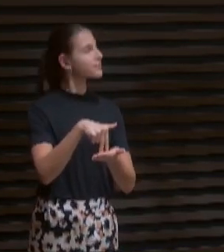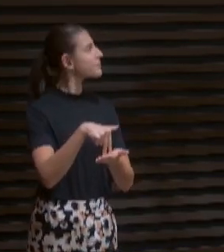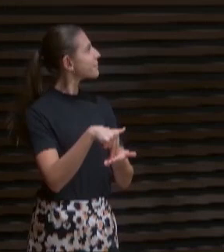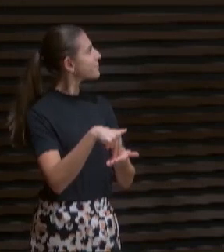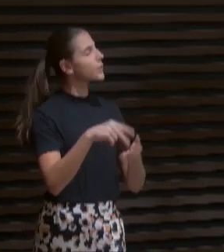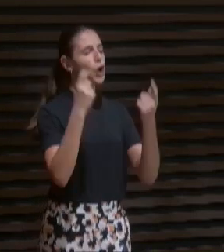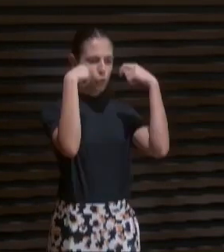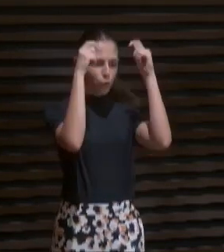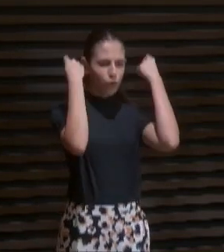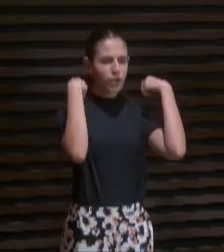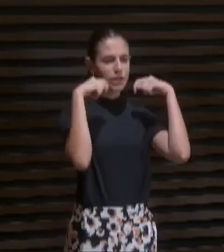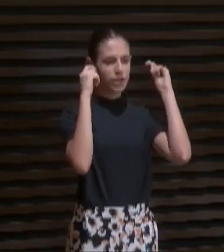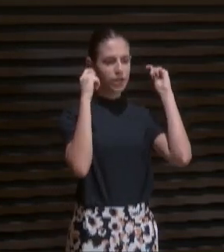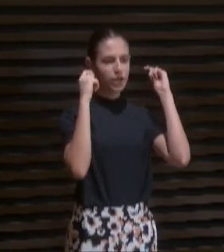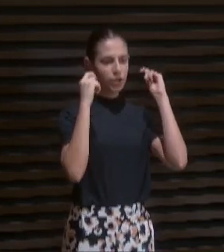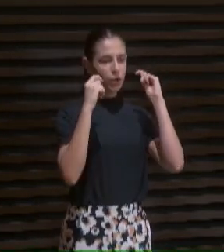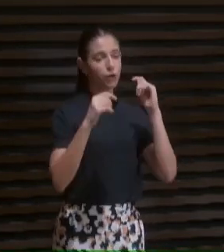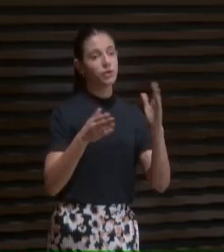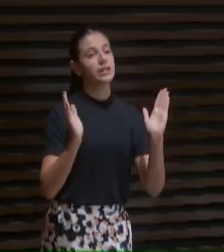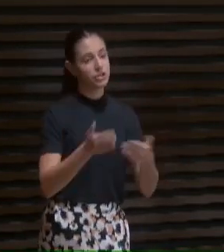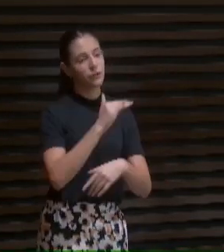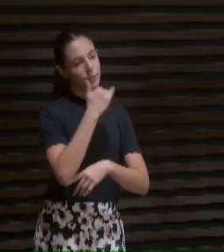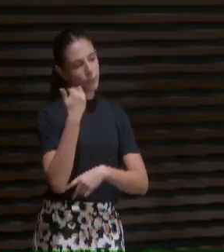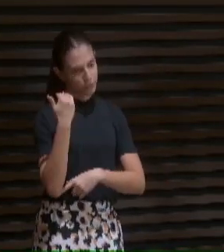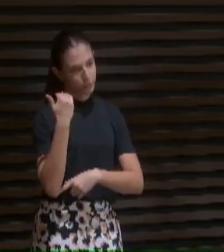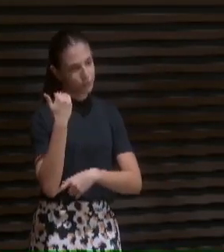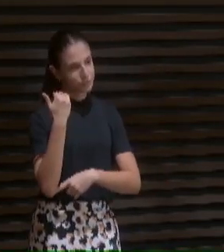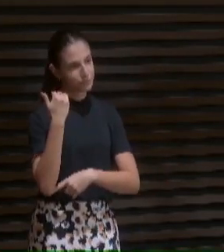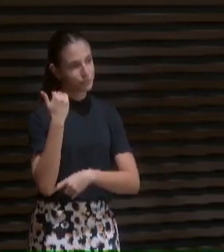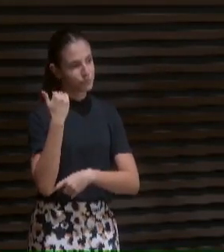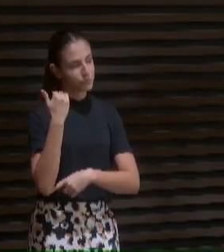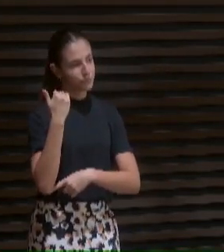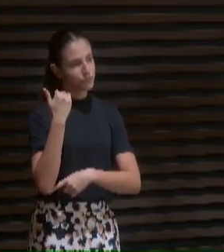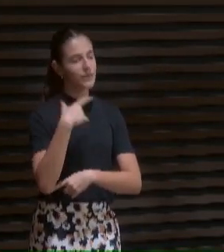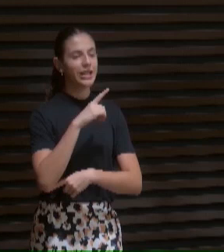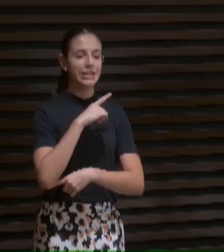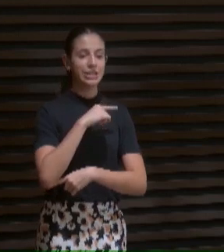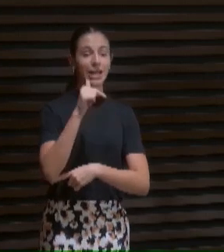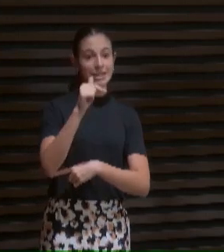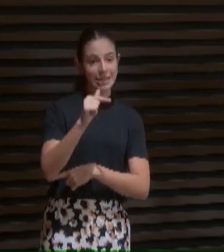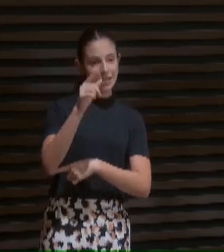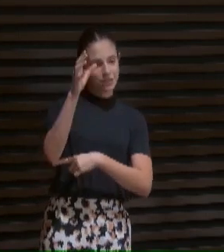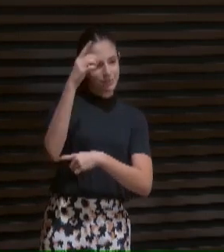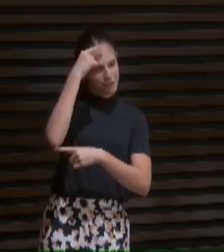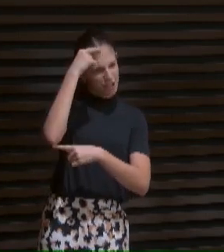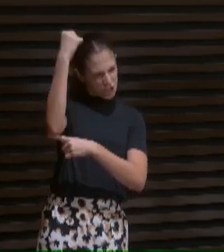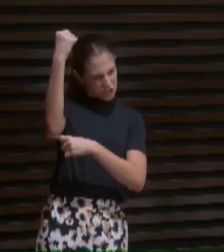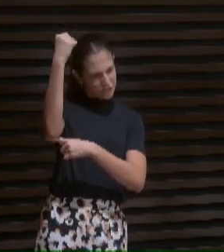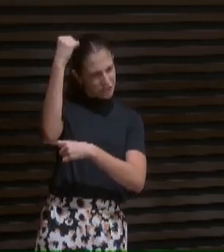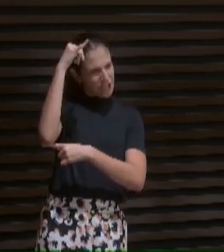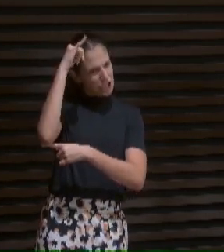um cordeiro como tendo sido morto. Ele tinha 7 chifres, bem como